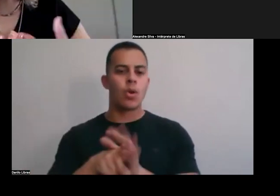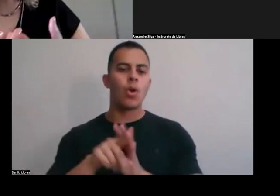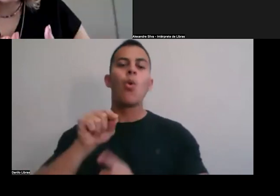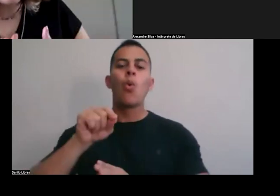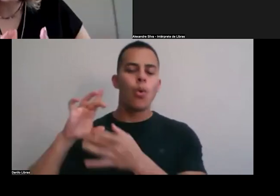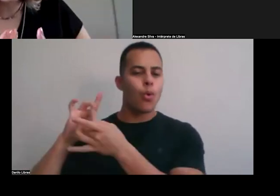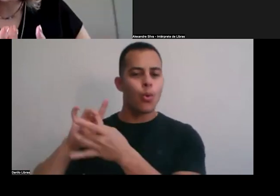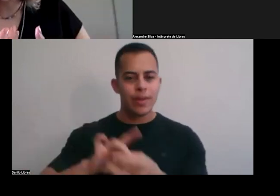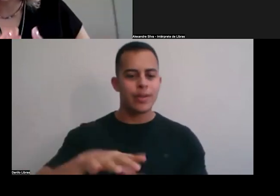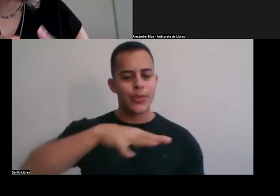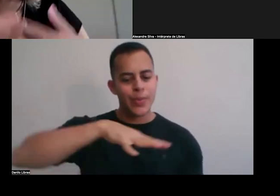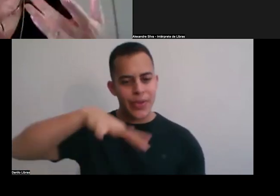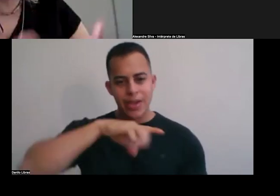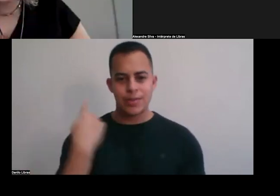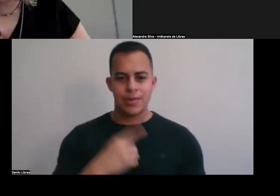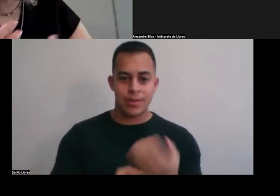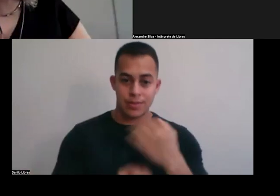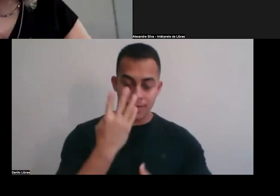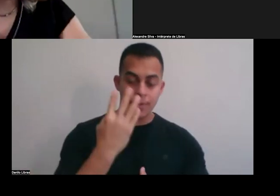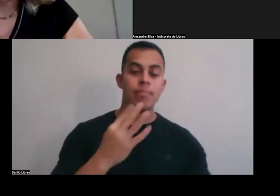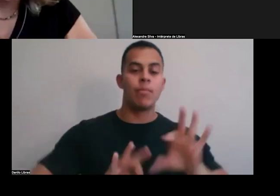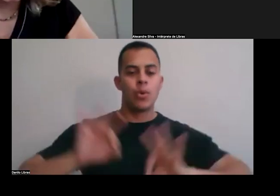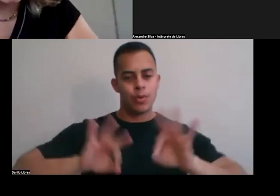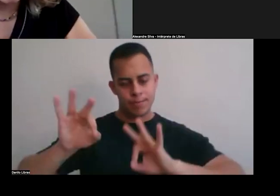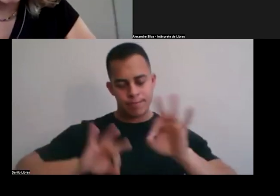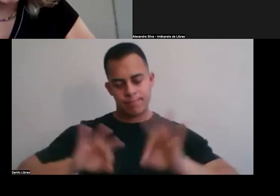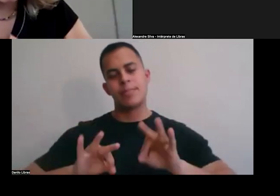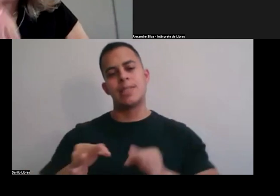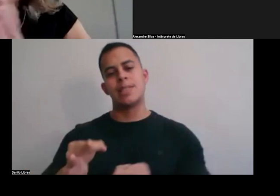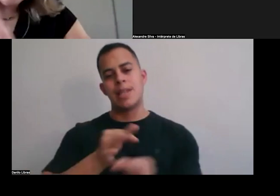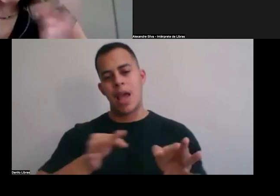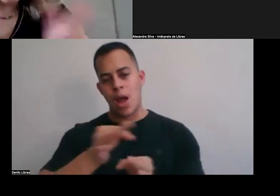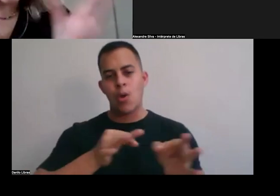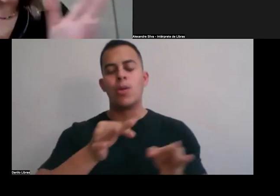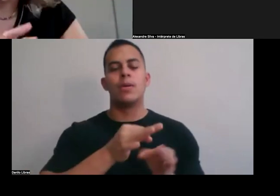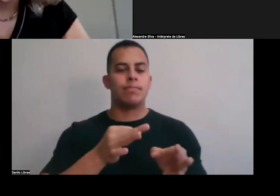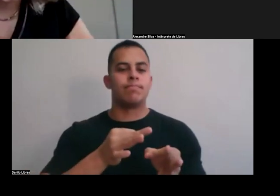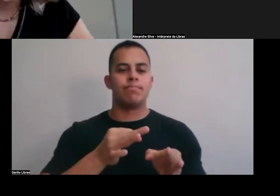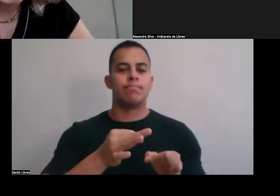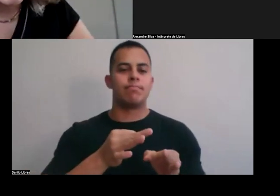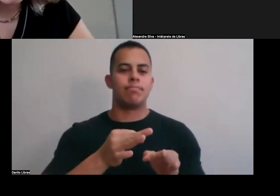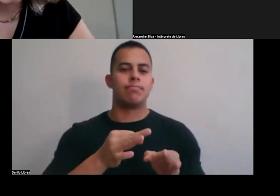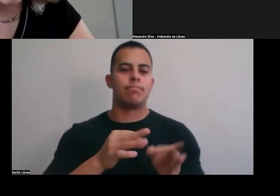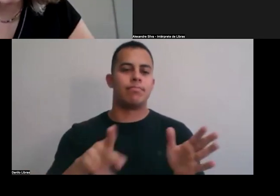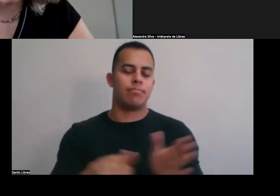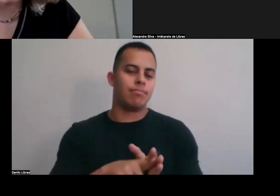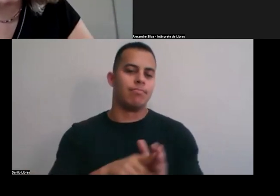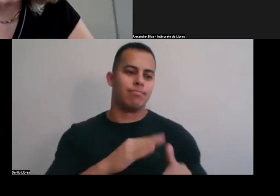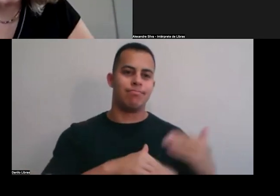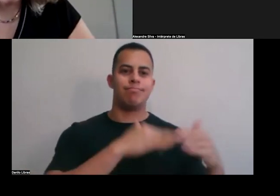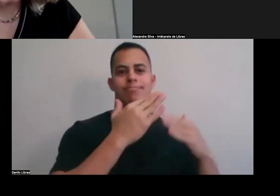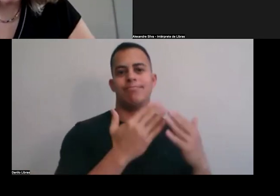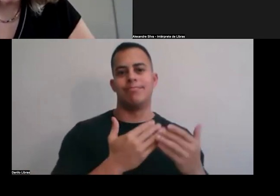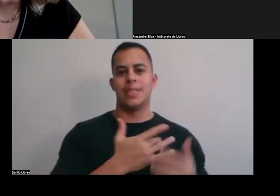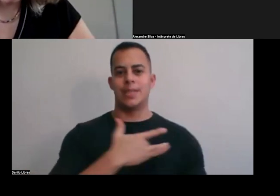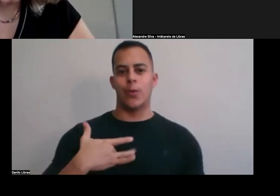Desse ambiente que a gente está gerando para produzir as nossas células, né? Enfim, gametogênicas. Não, eu até